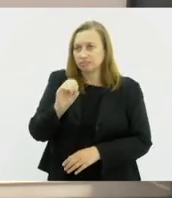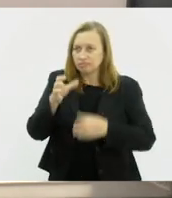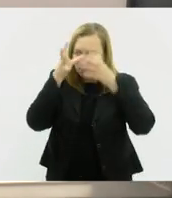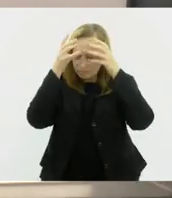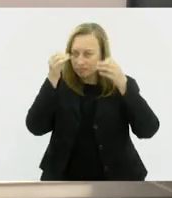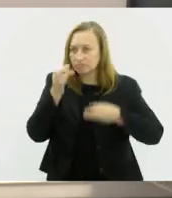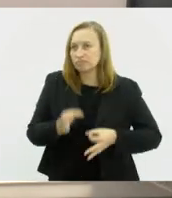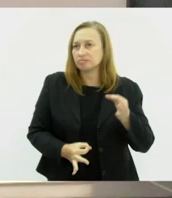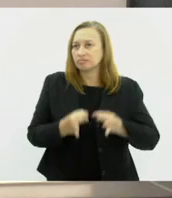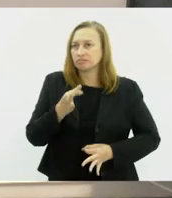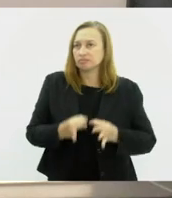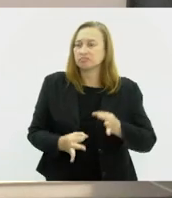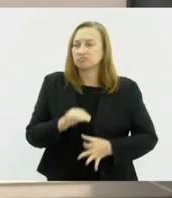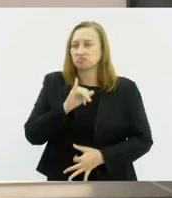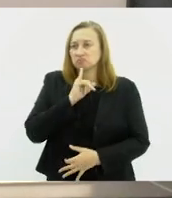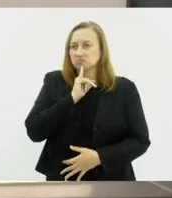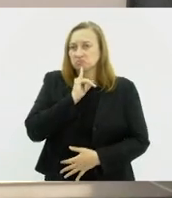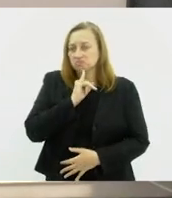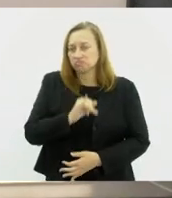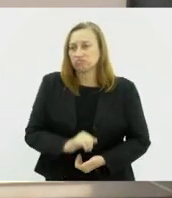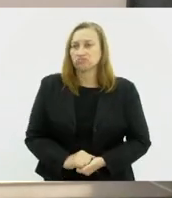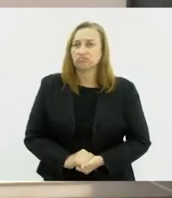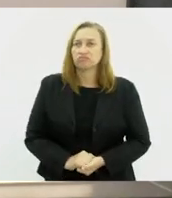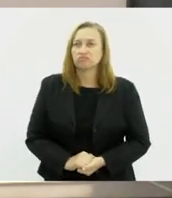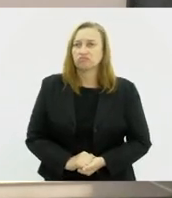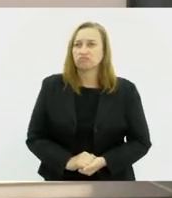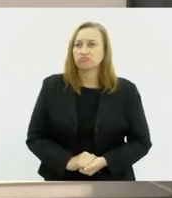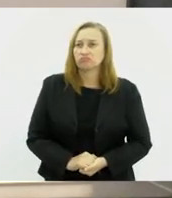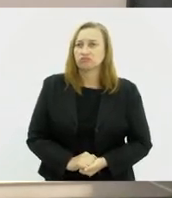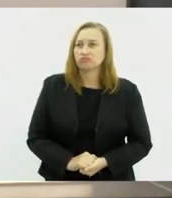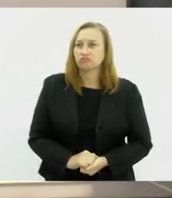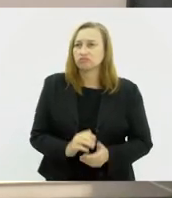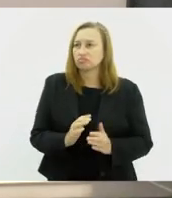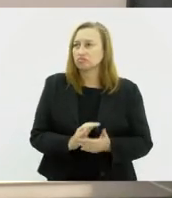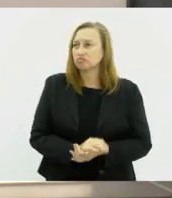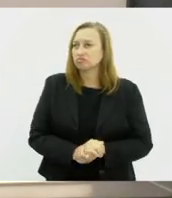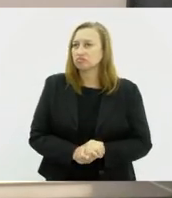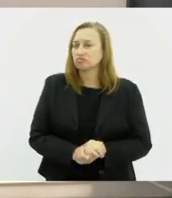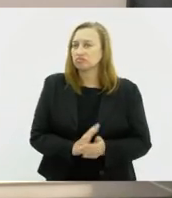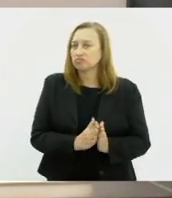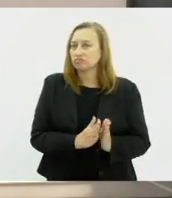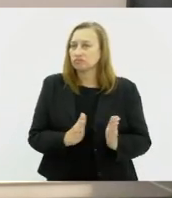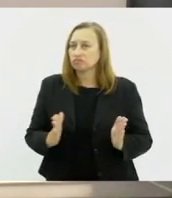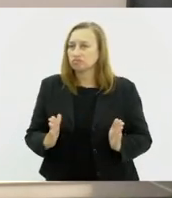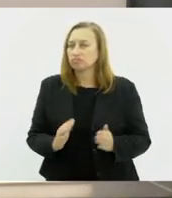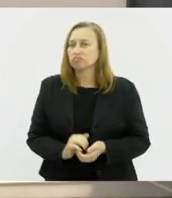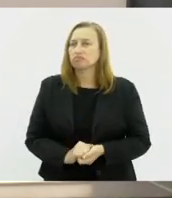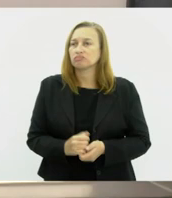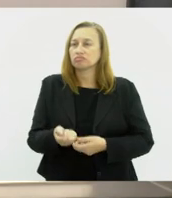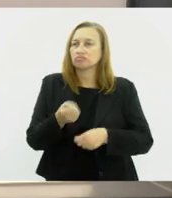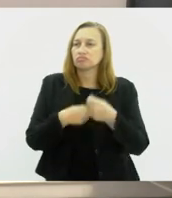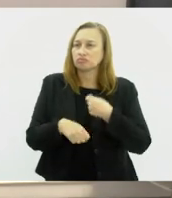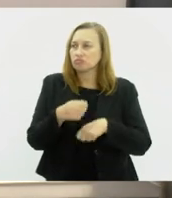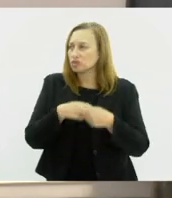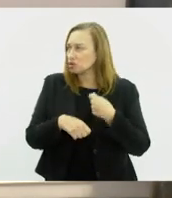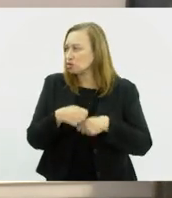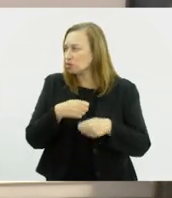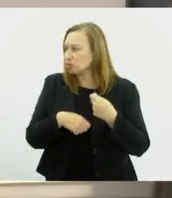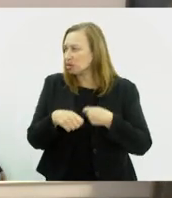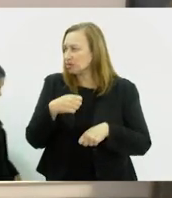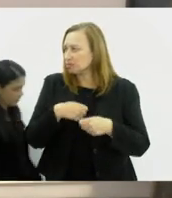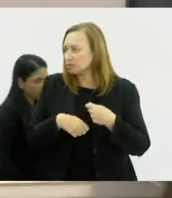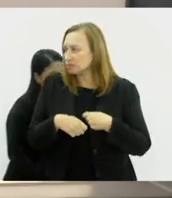Justiça felizmente eh esse processo esse Proc administrativo é um procedimento